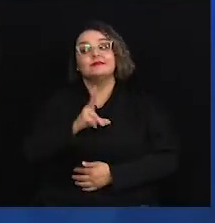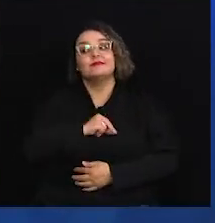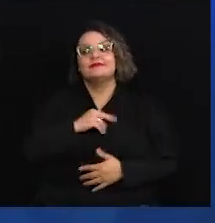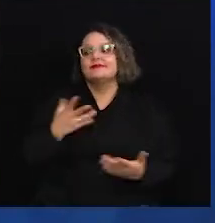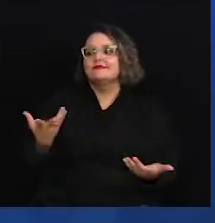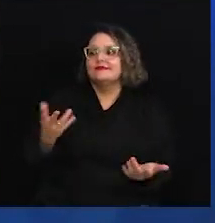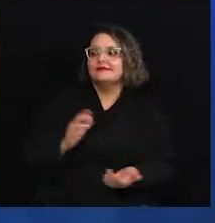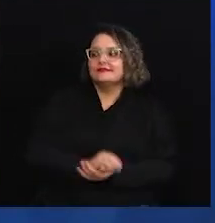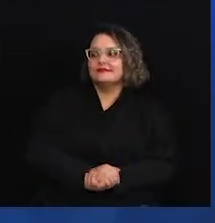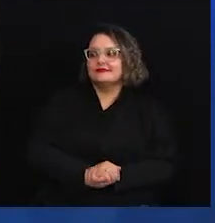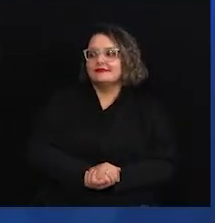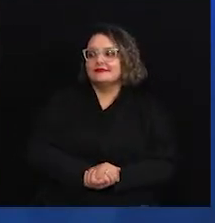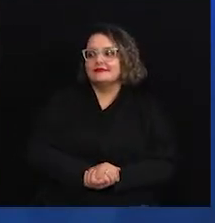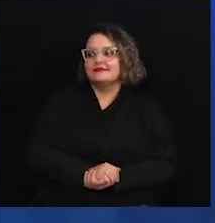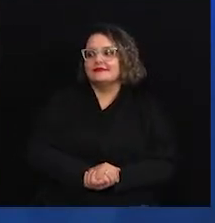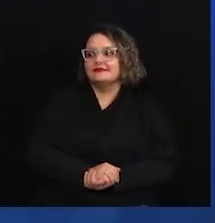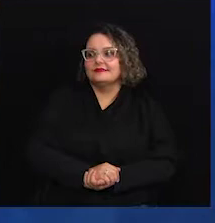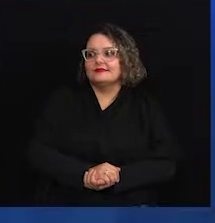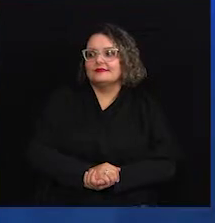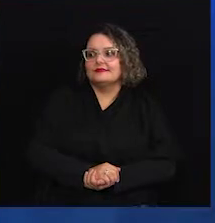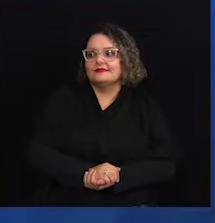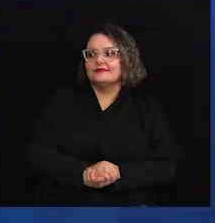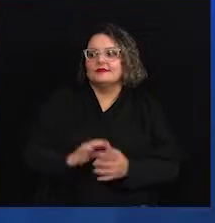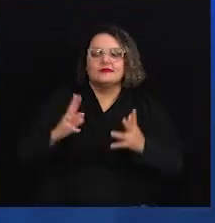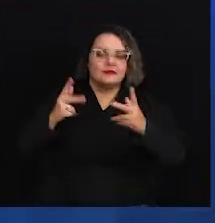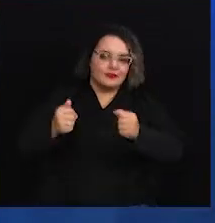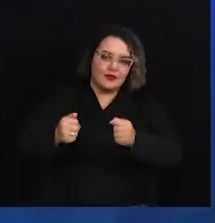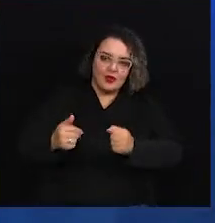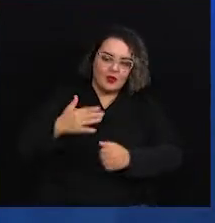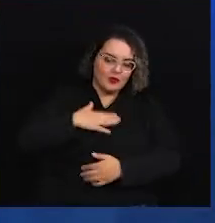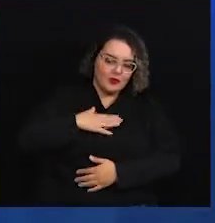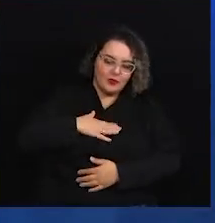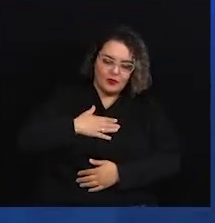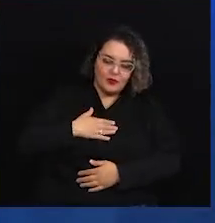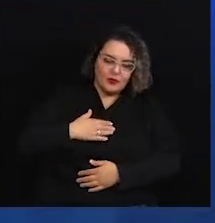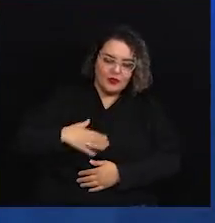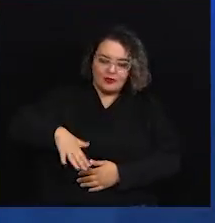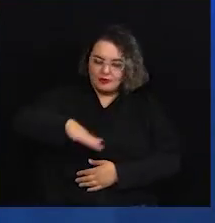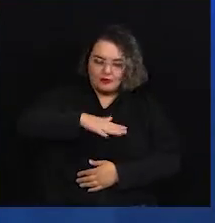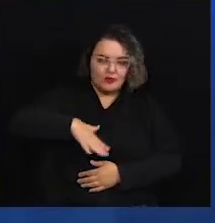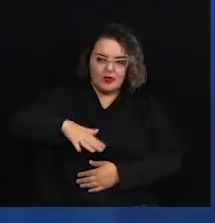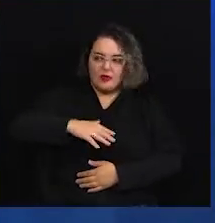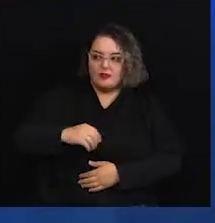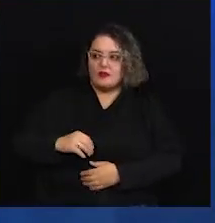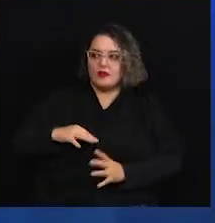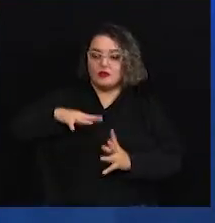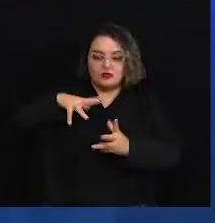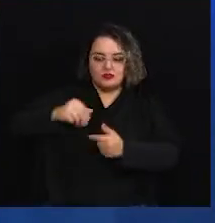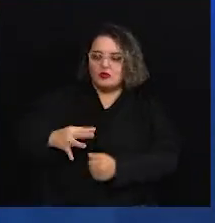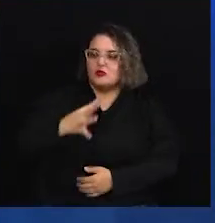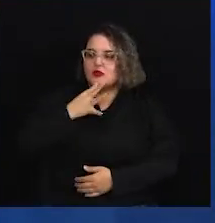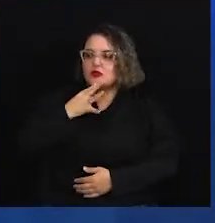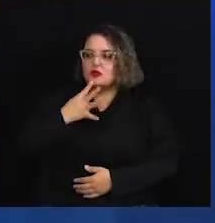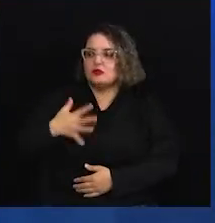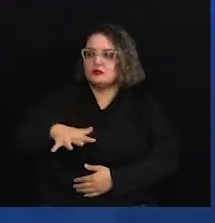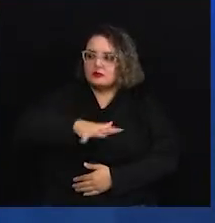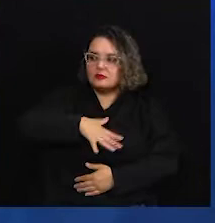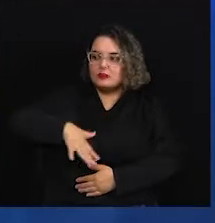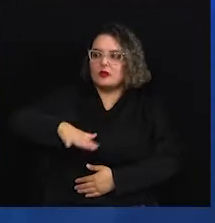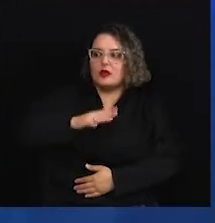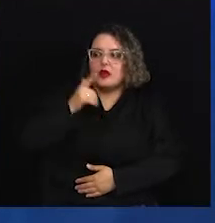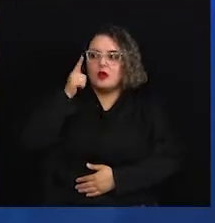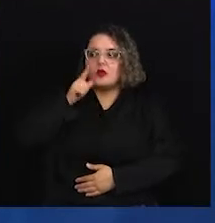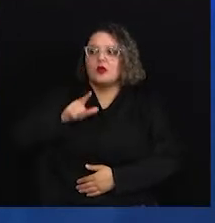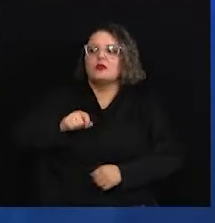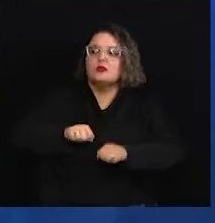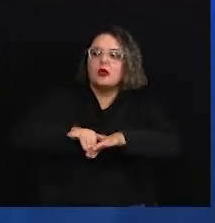Nossa, quero trazer o Innovation Test com alcance global, né? Então, a empresa agora a gente está levantando uma rodada de investimento seed